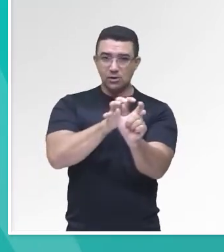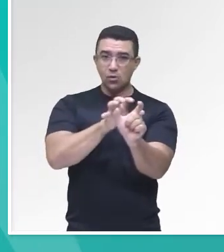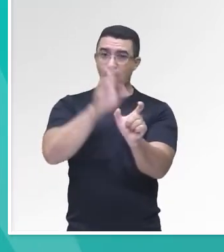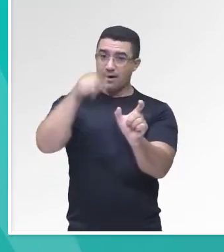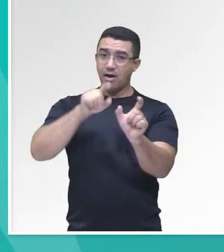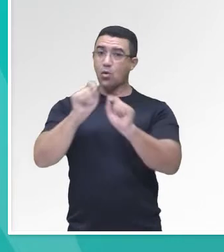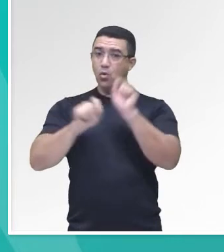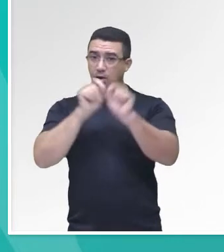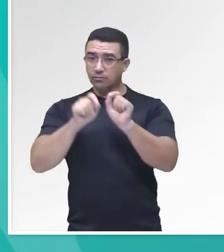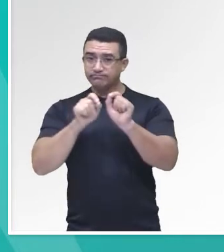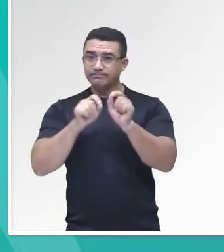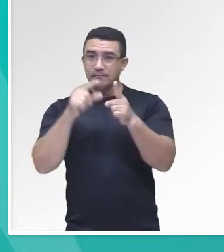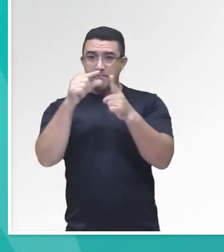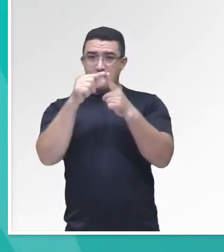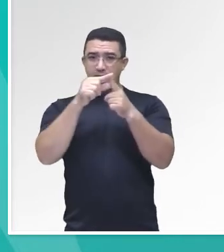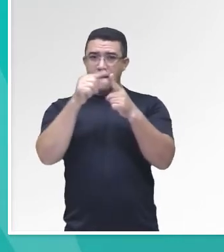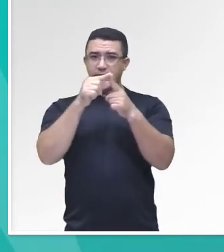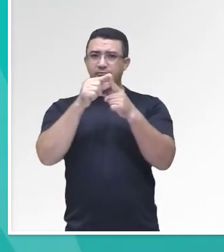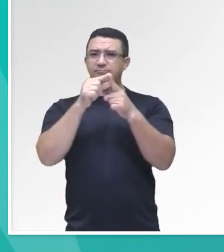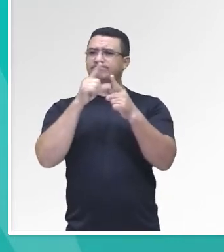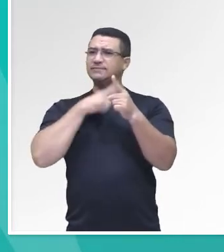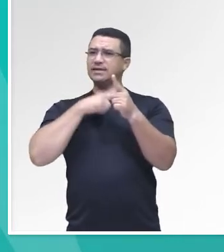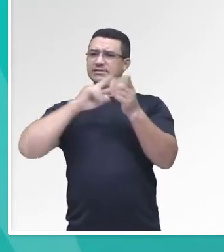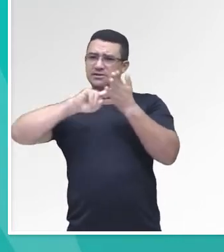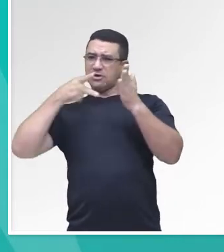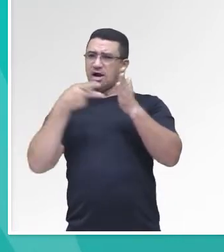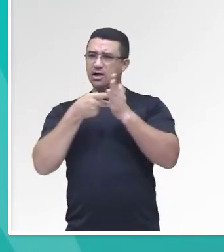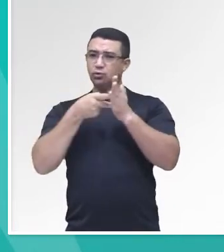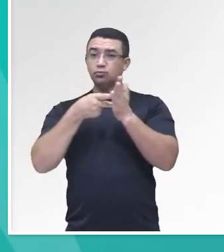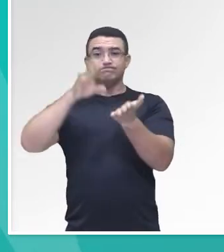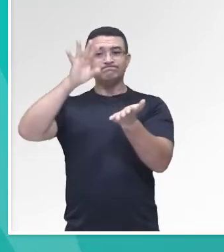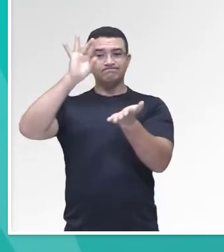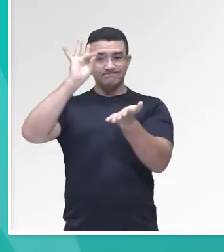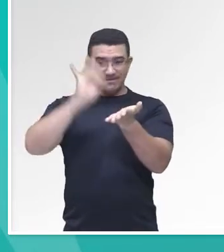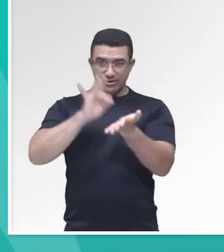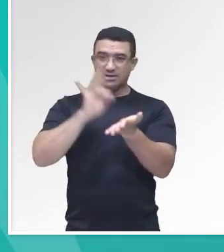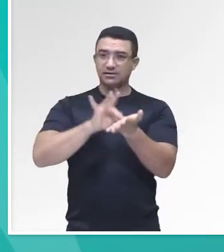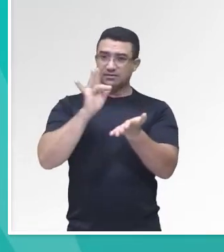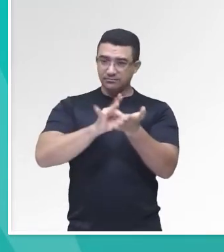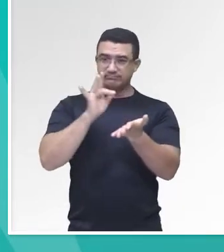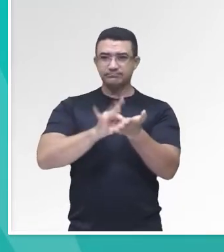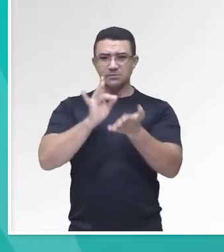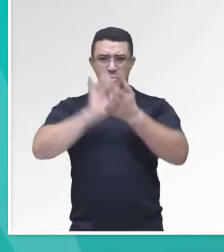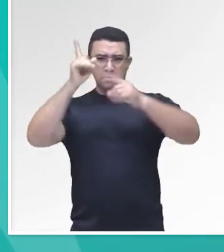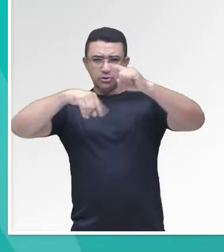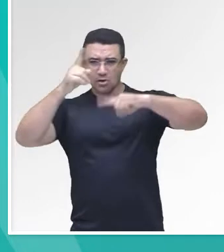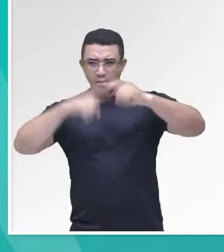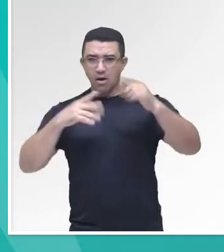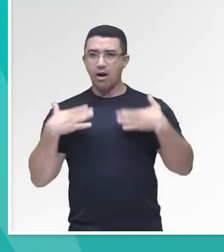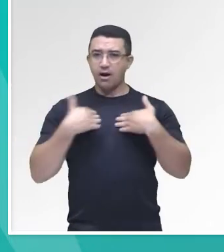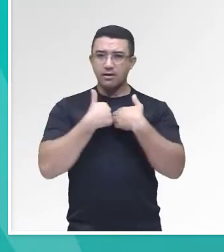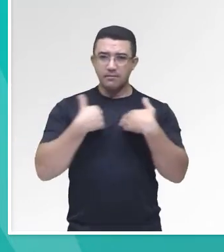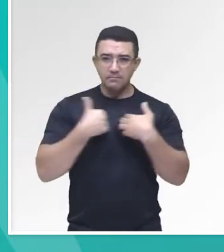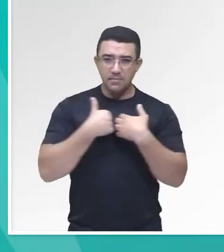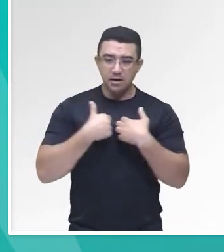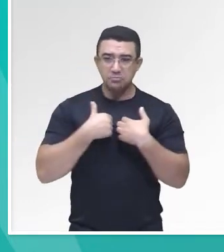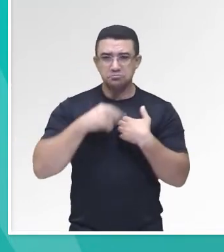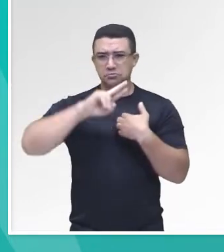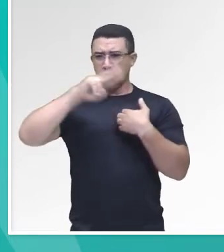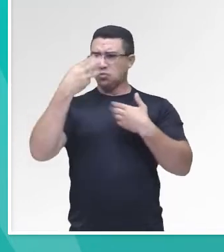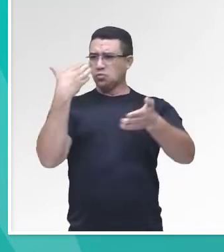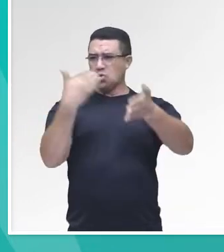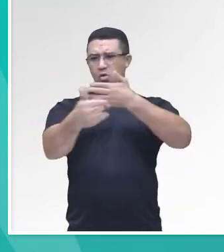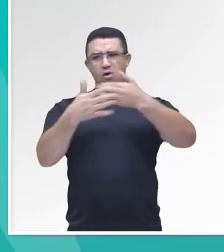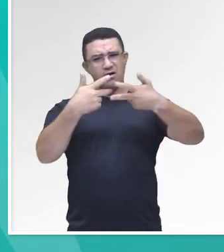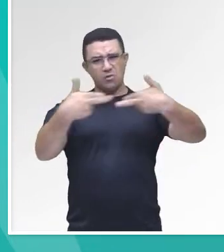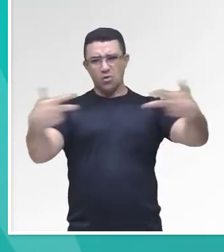quando representa a realidade de um objeto, de um animal, né, ou de qualquer outra coisa. Então,